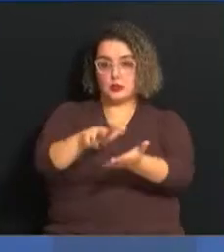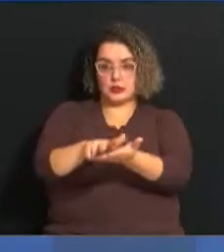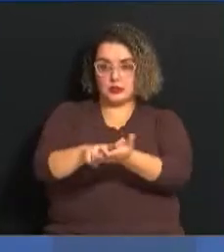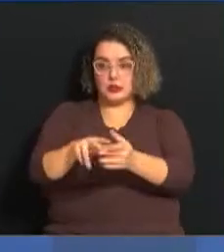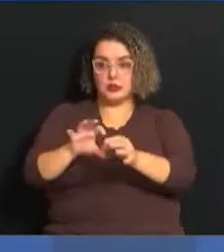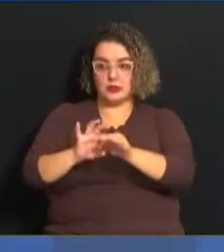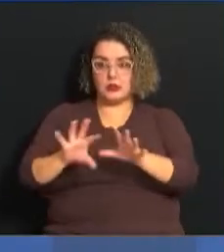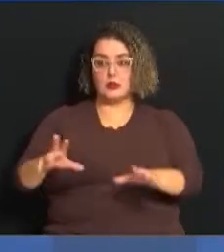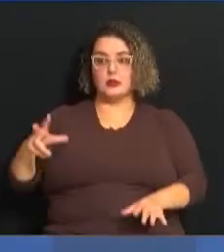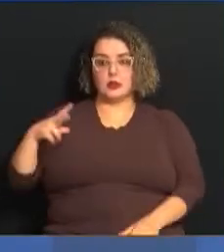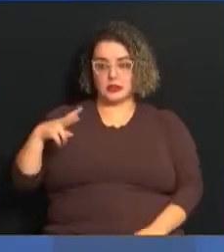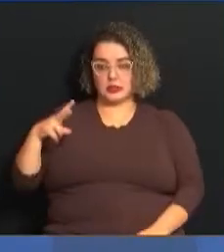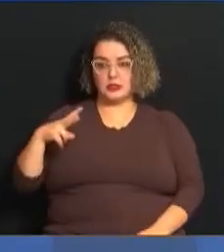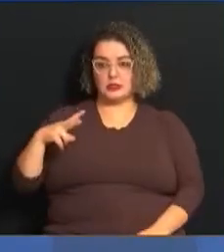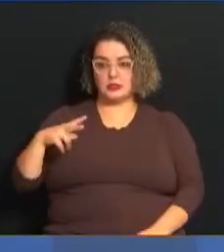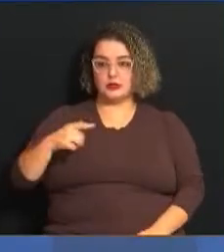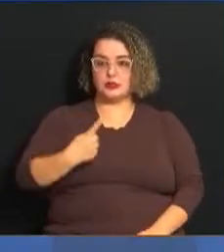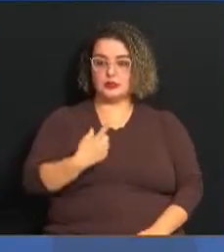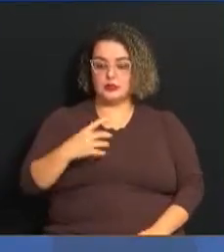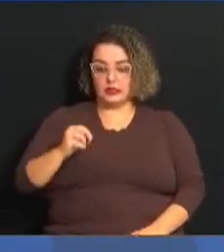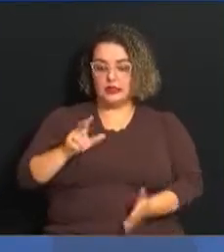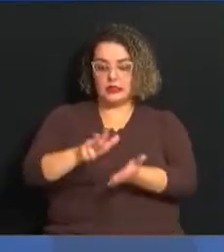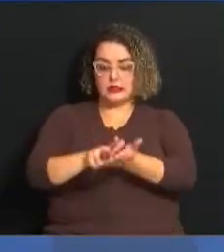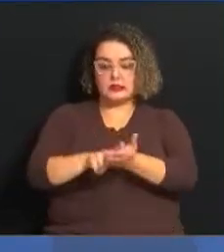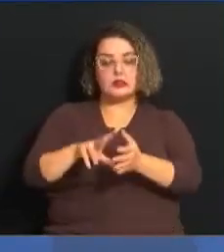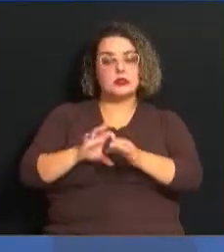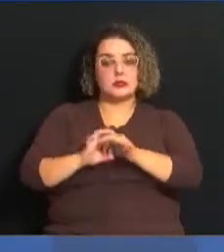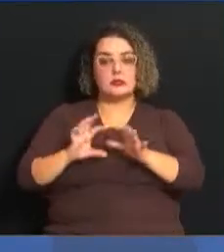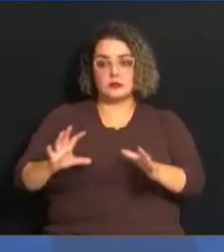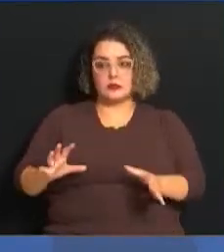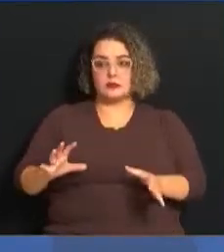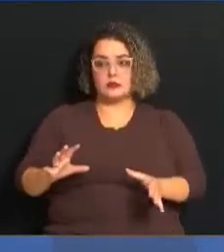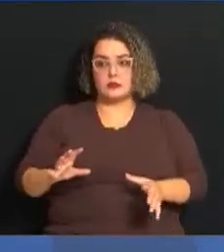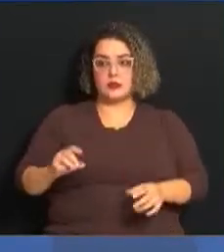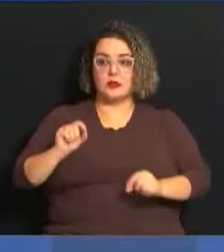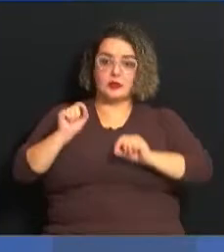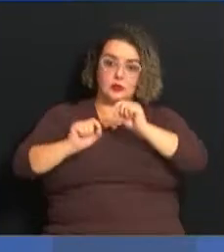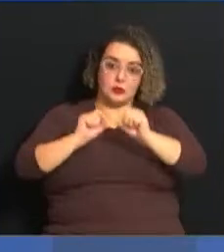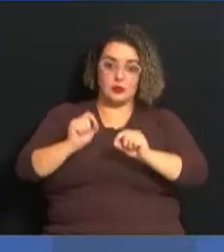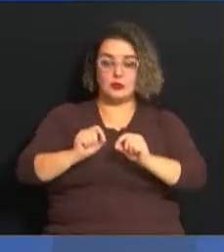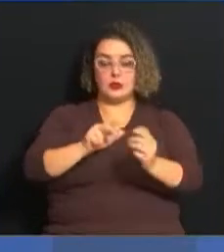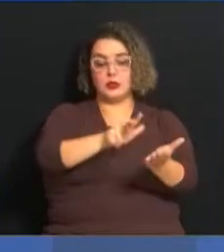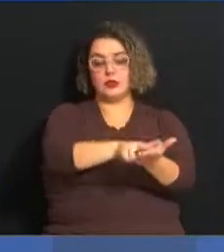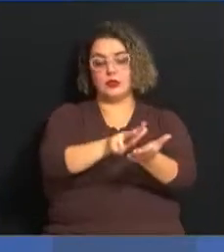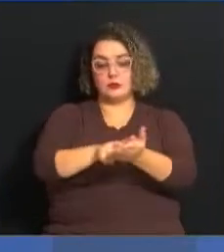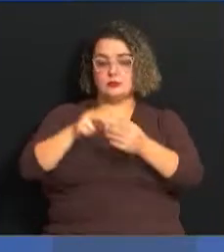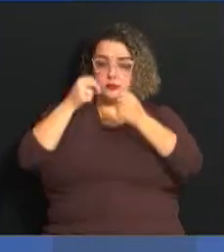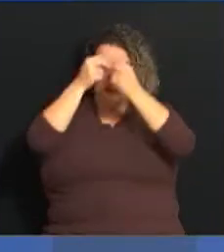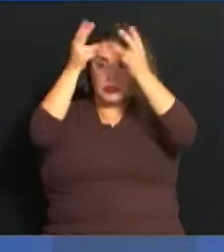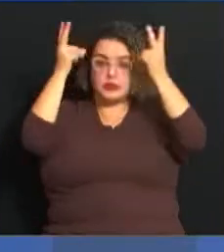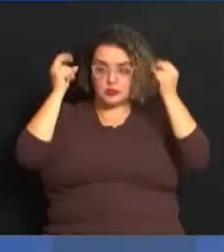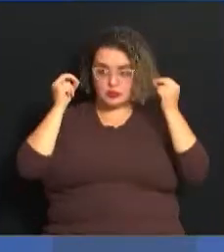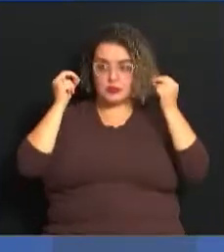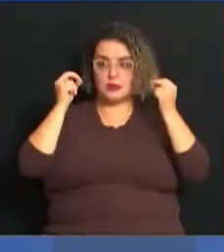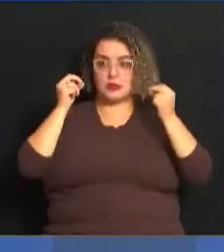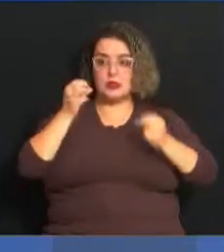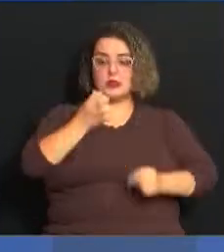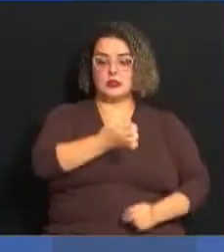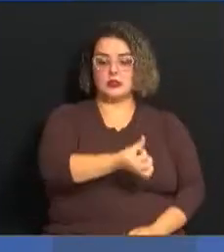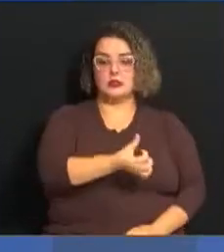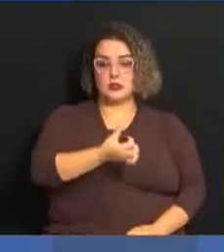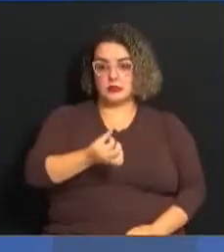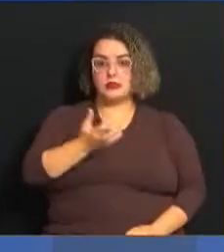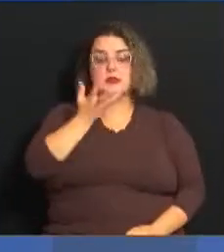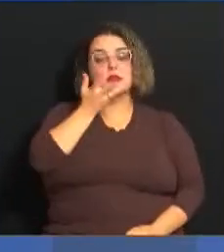rede particular, 10 leitos livres. E no que diz respeito a leitos de enfermaria, olha, eram 66